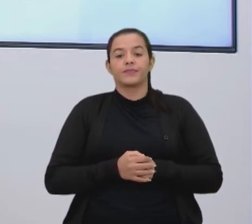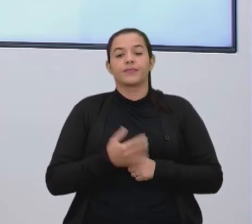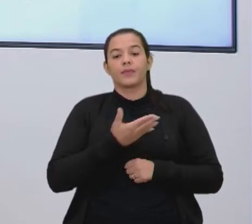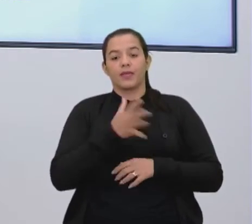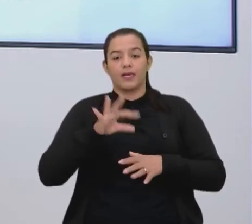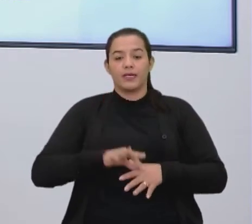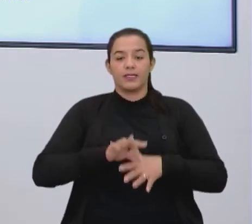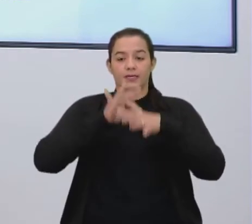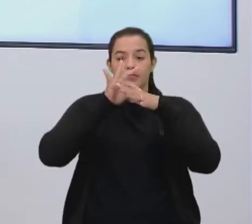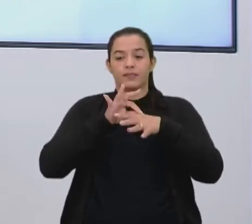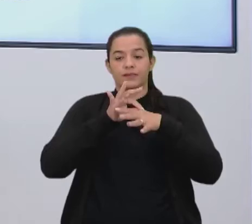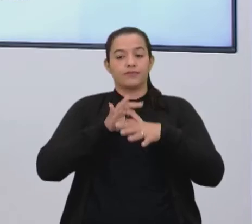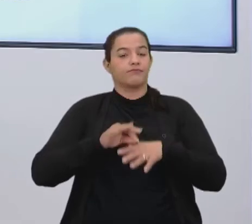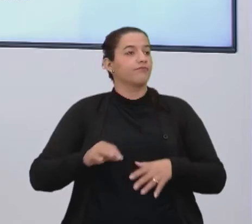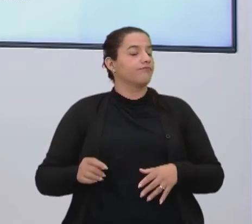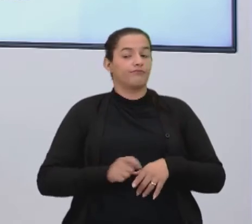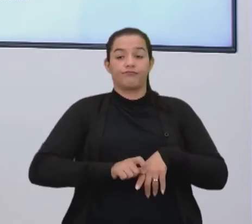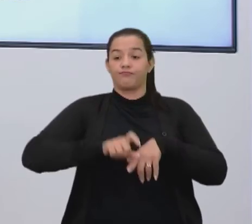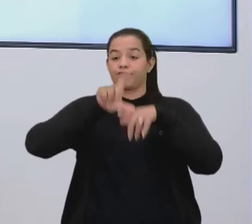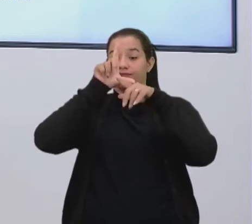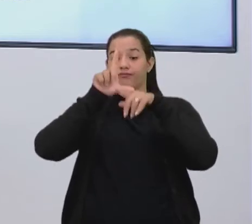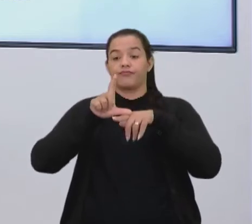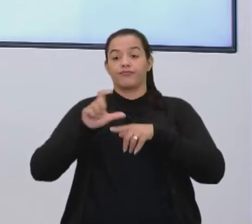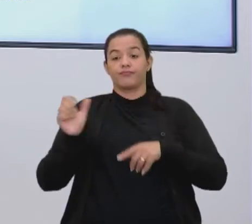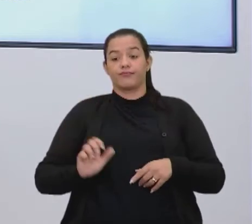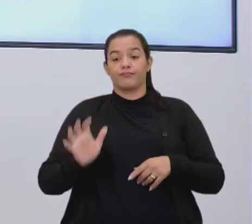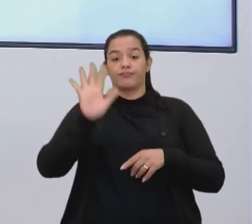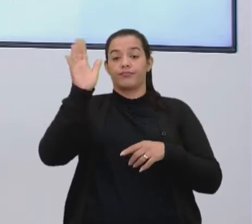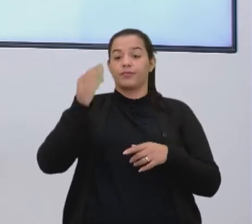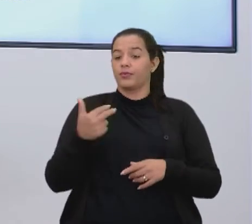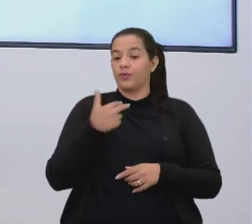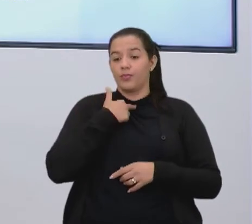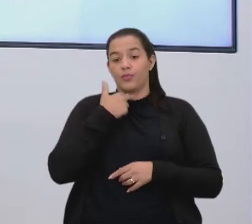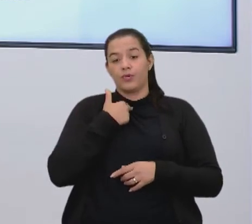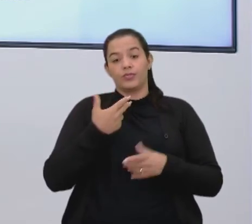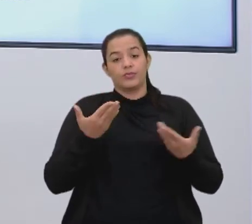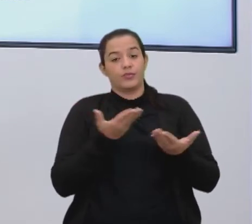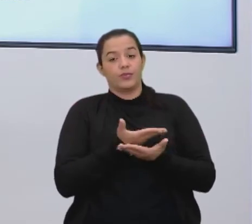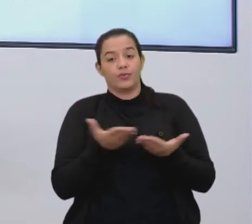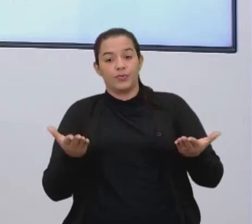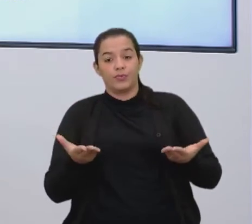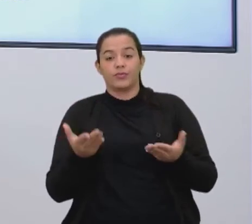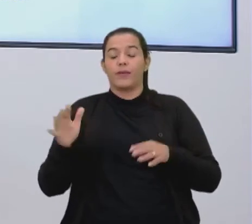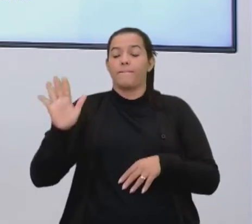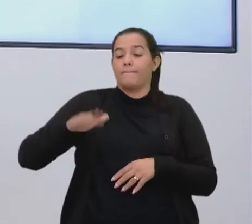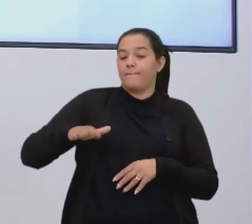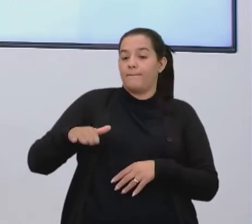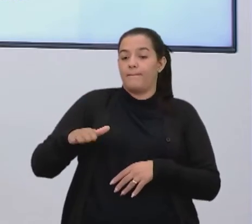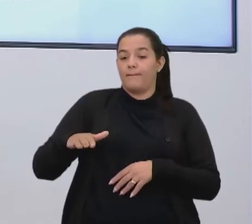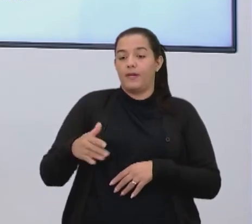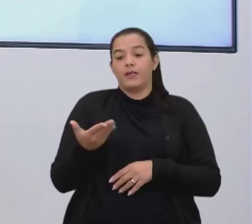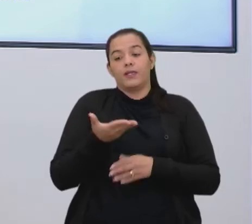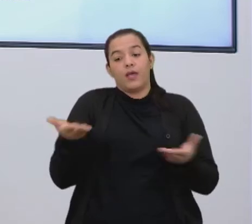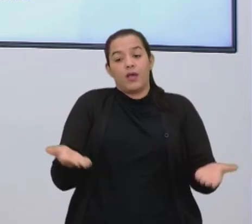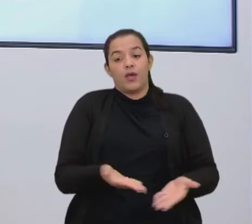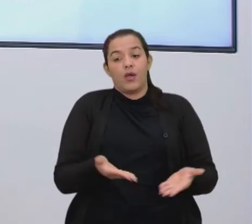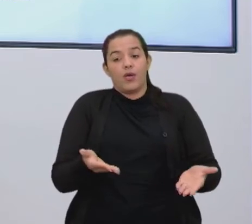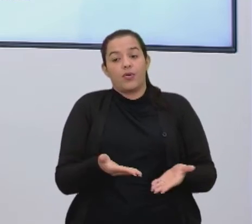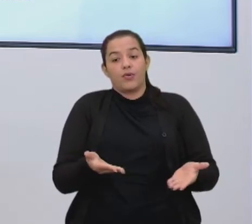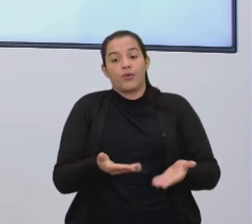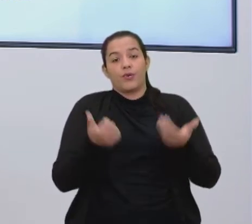carne foi para um preço exorbitante, né? Já não podemos dizer que carne era algo muito barato, mas agora foi,